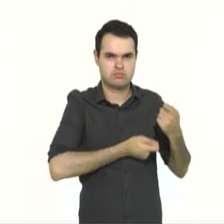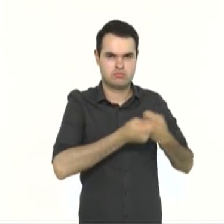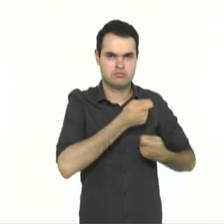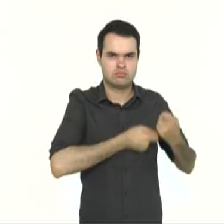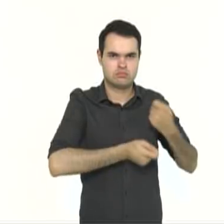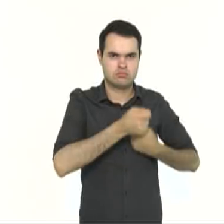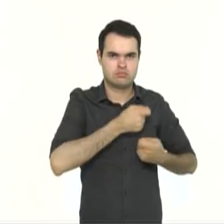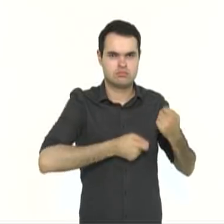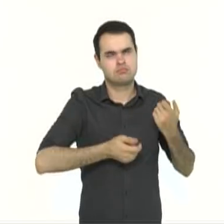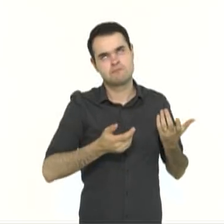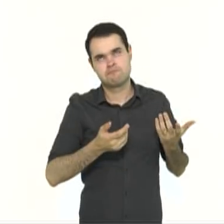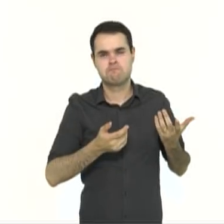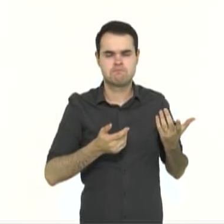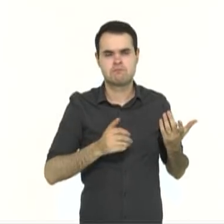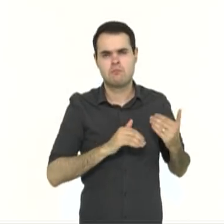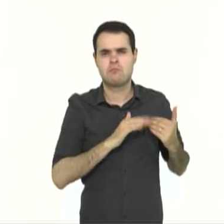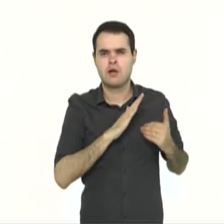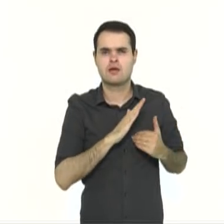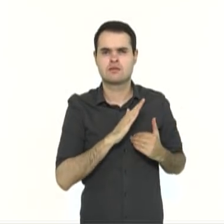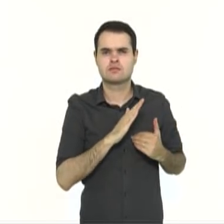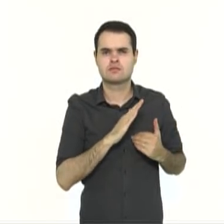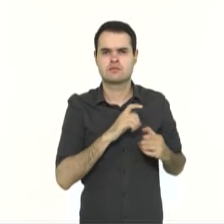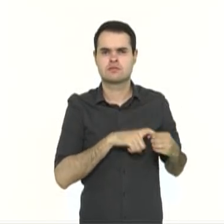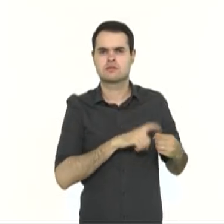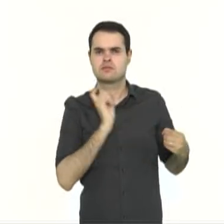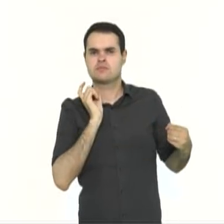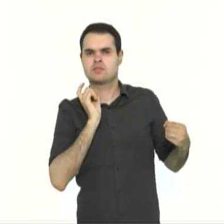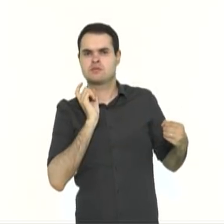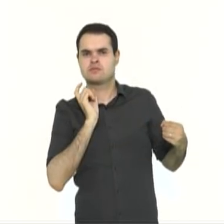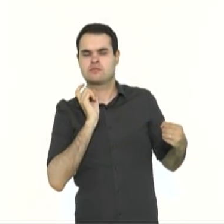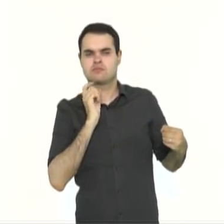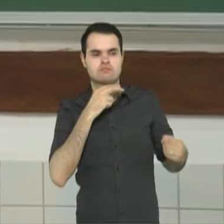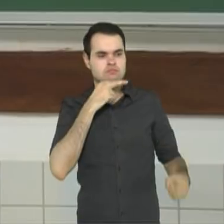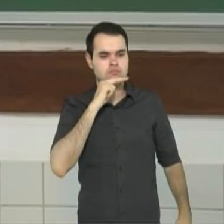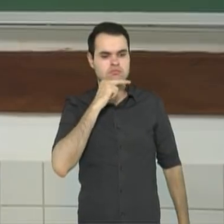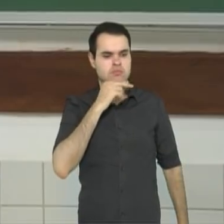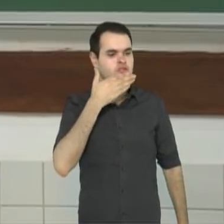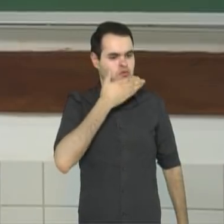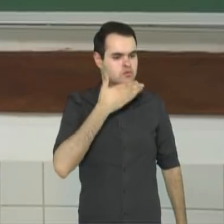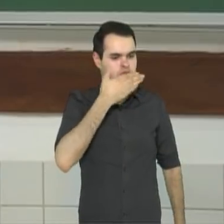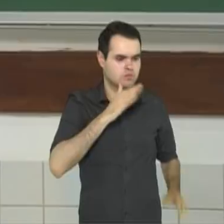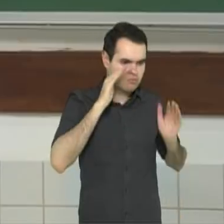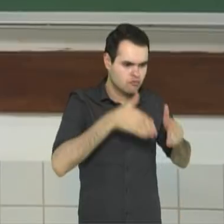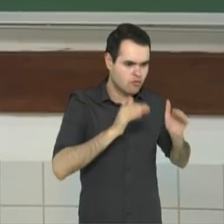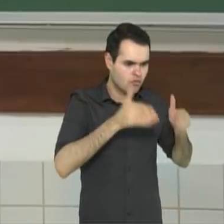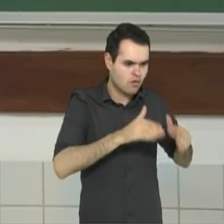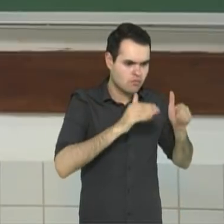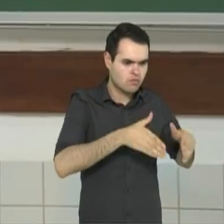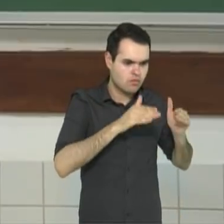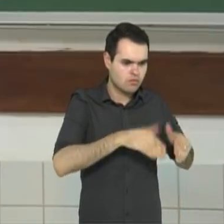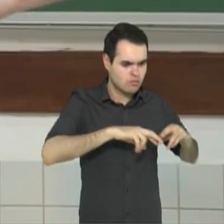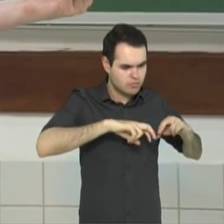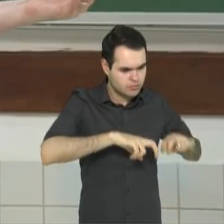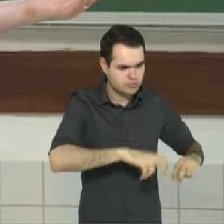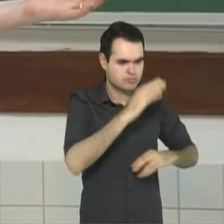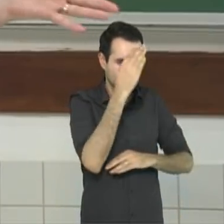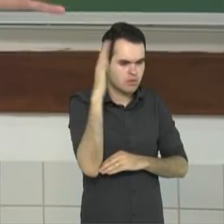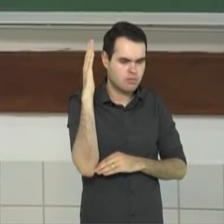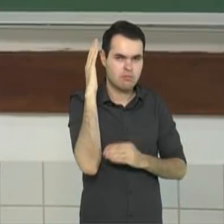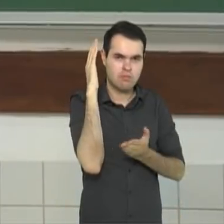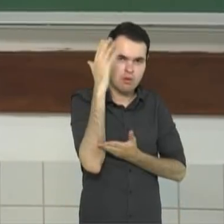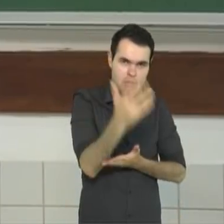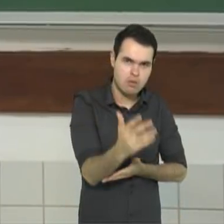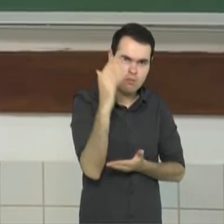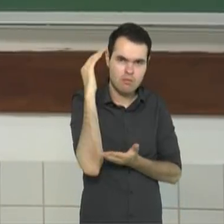digamos assim que nós se tornamos um pouco mais independentes do açúcar, porque antes era só um engenho de açúcar, tinha extração do pau-brasil lá no